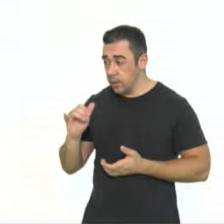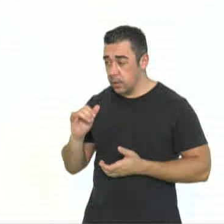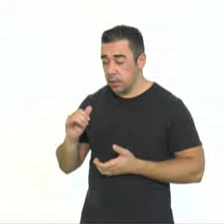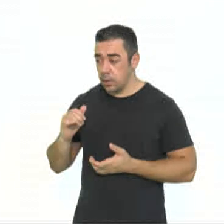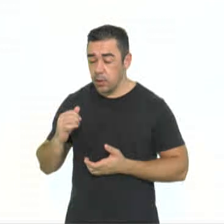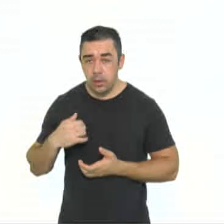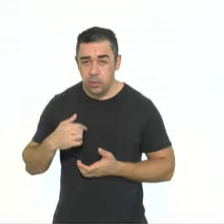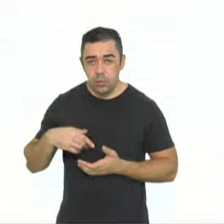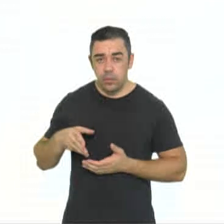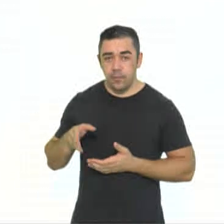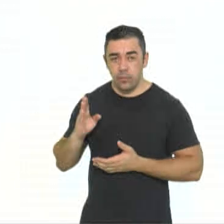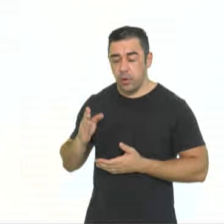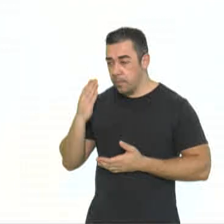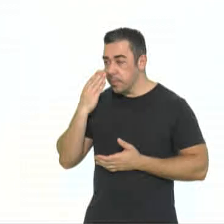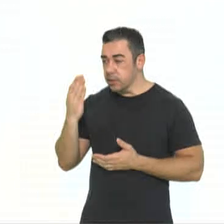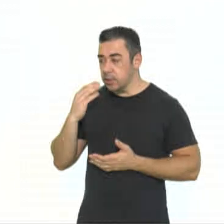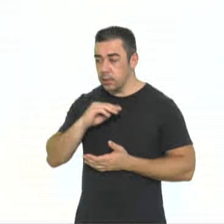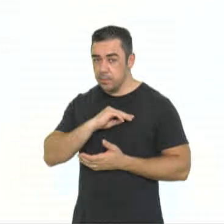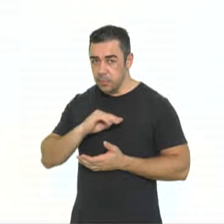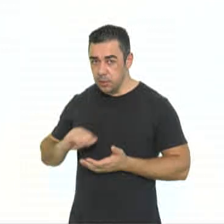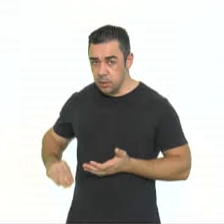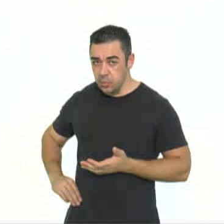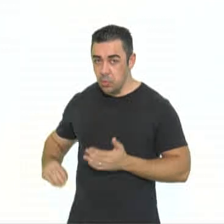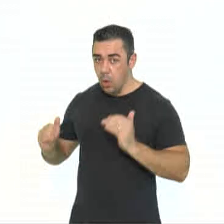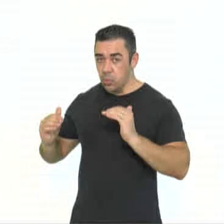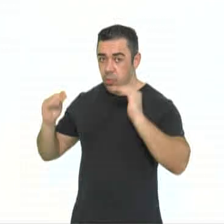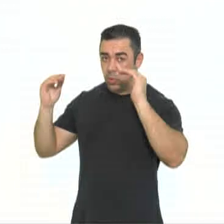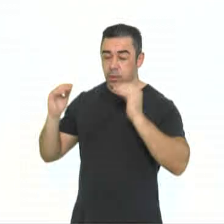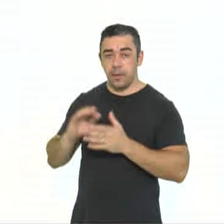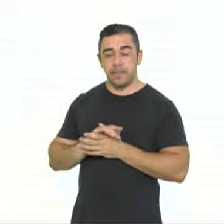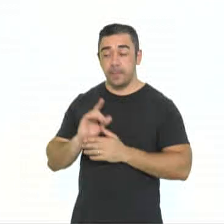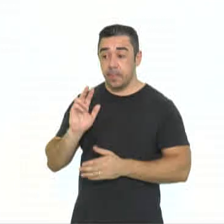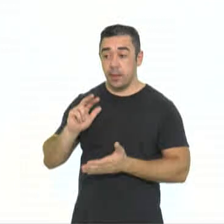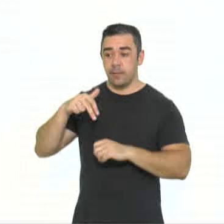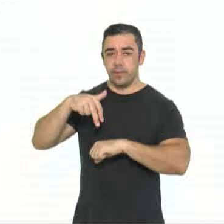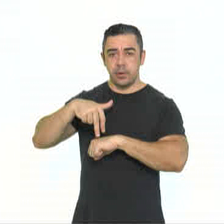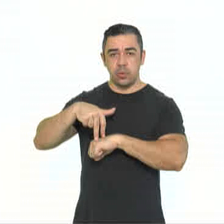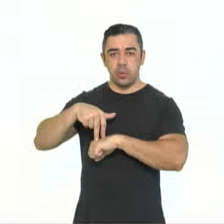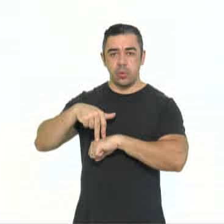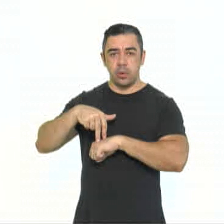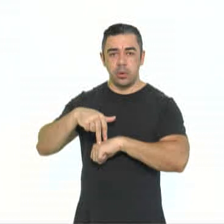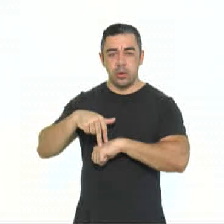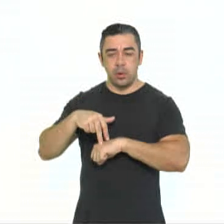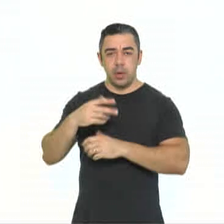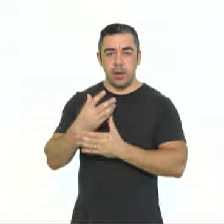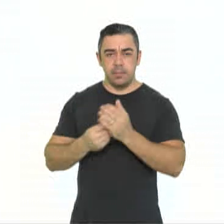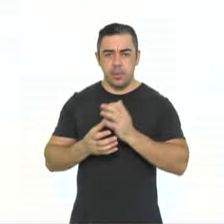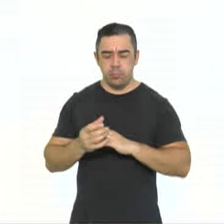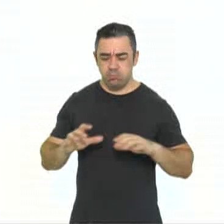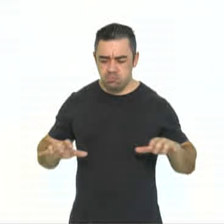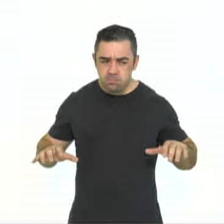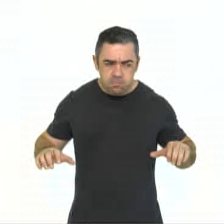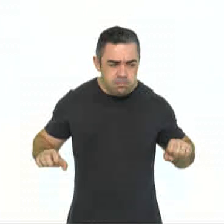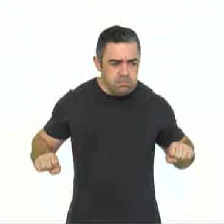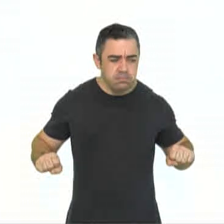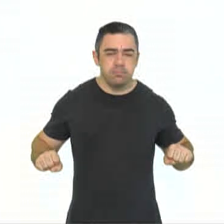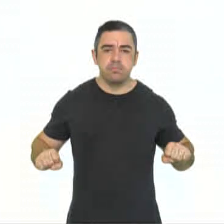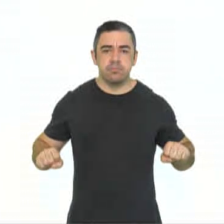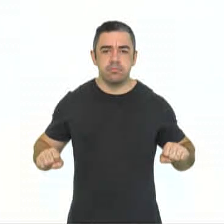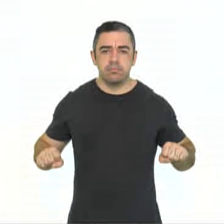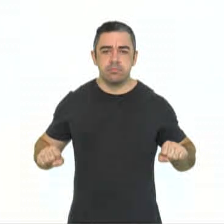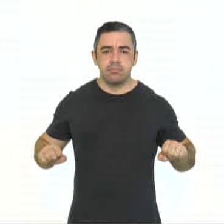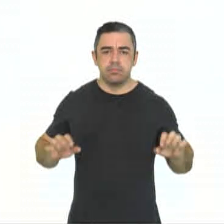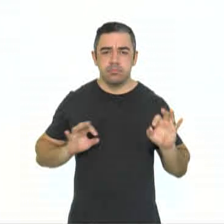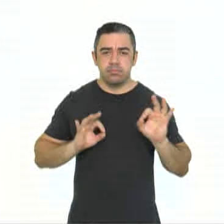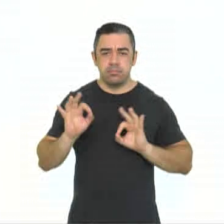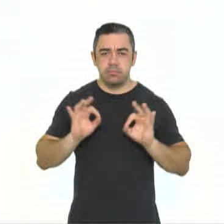à presença do ministro. A alta autoridade levantou-se, pôs as mãos às cadeiras, consertou o pincenez no nariz